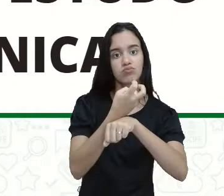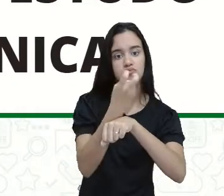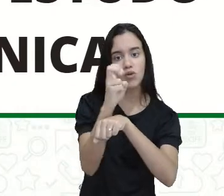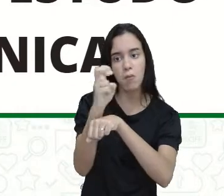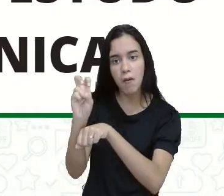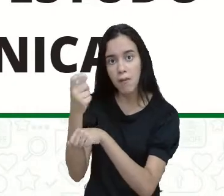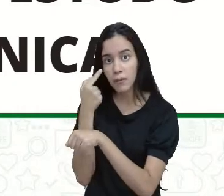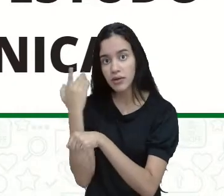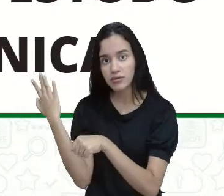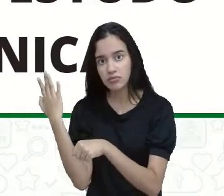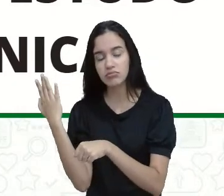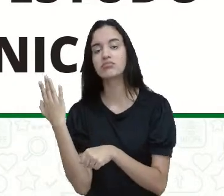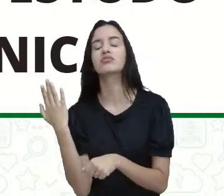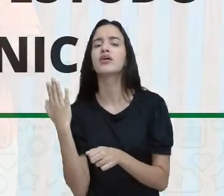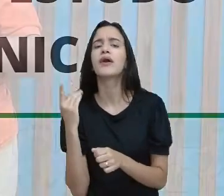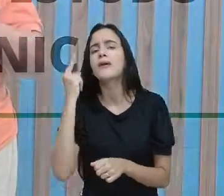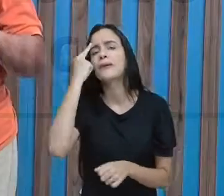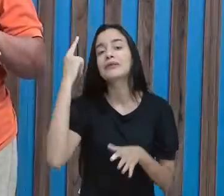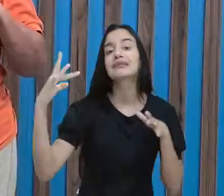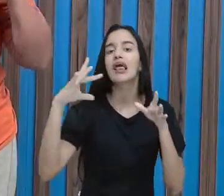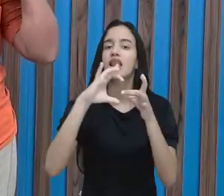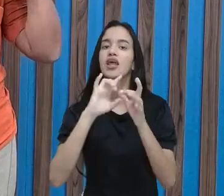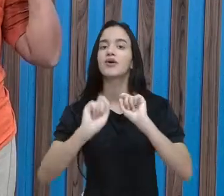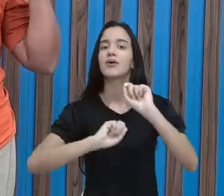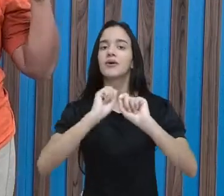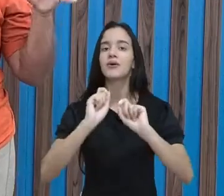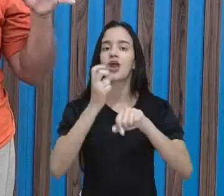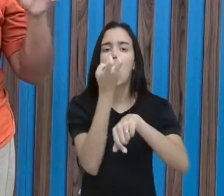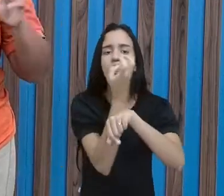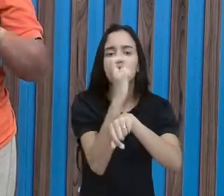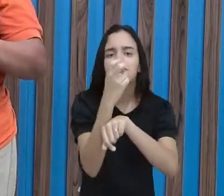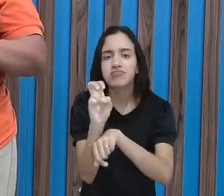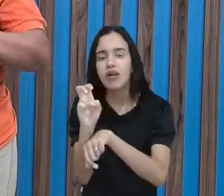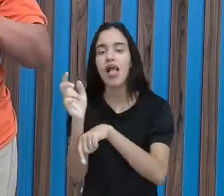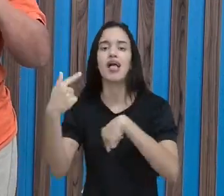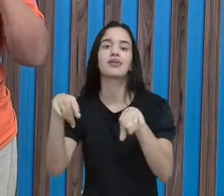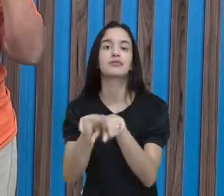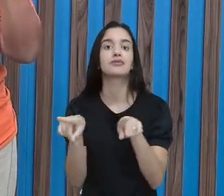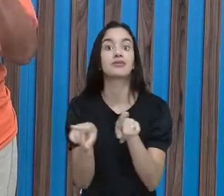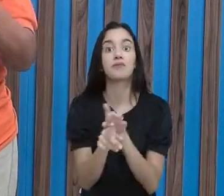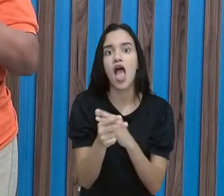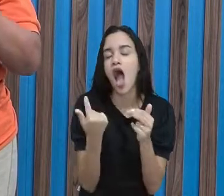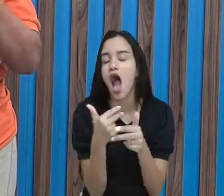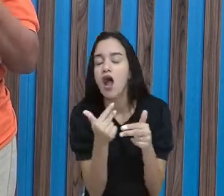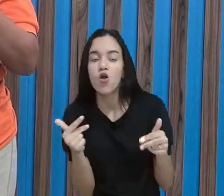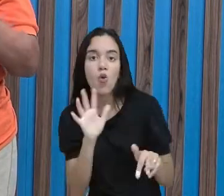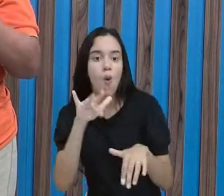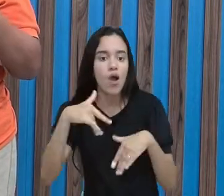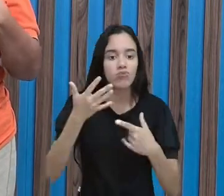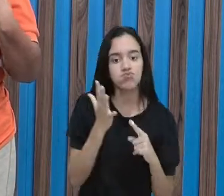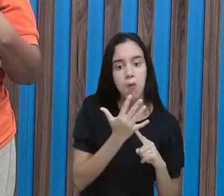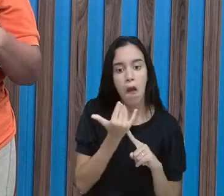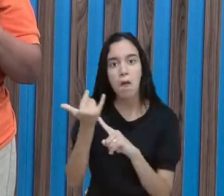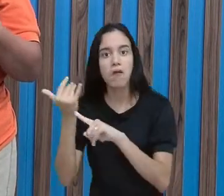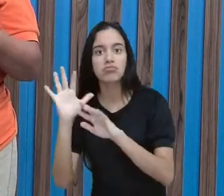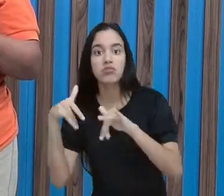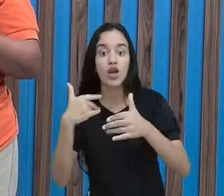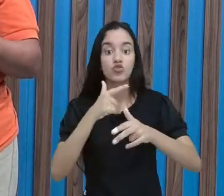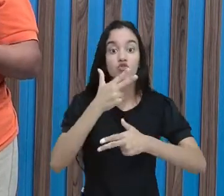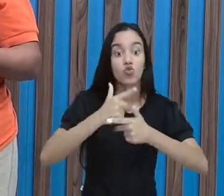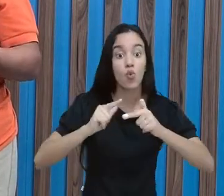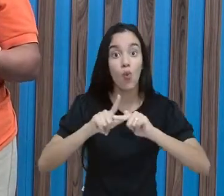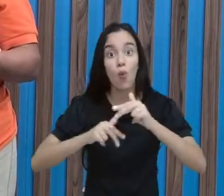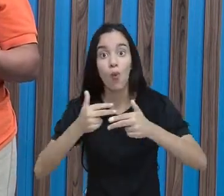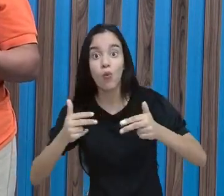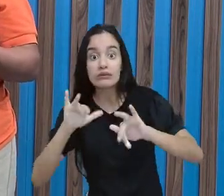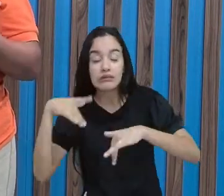que tecnologia está ligada a isso, a robô, né, a coisas assim bem tecnológicas, aquelas coisas bem